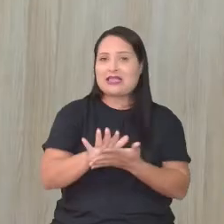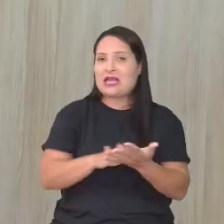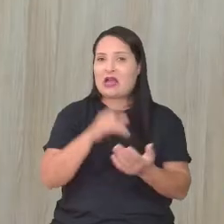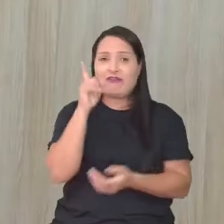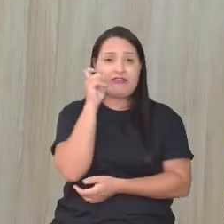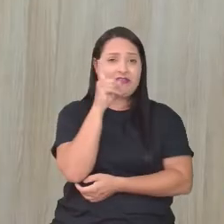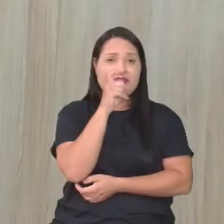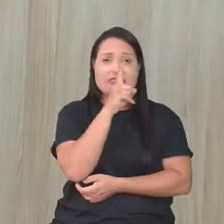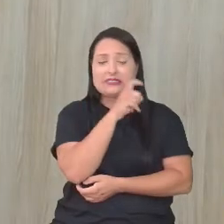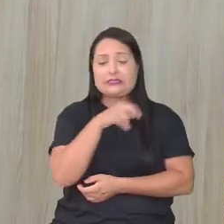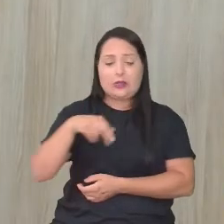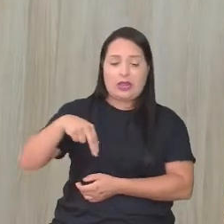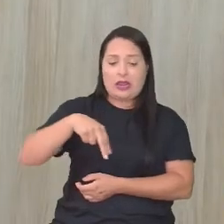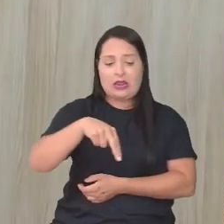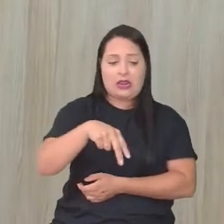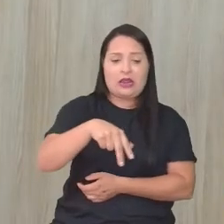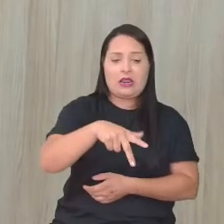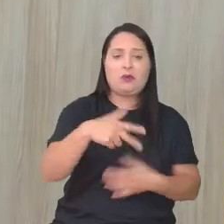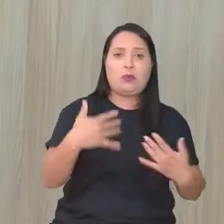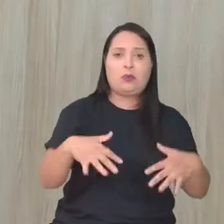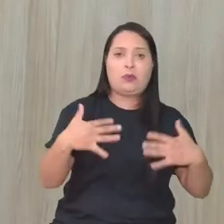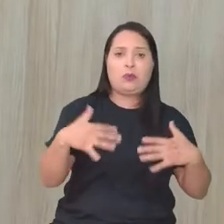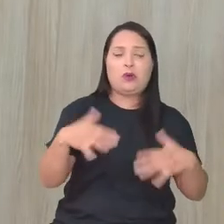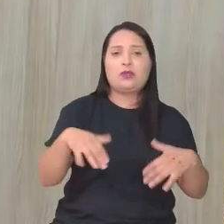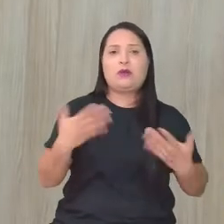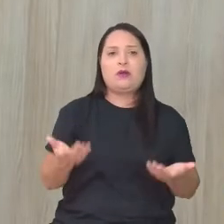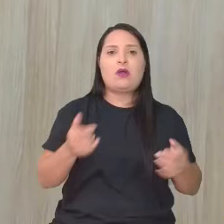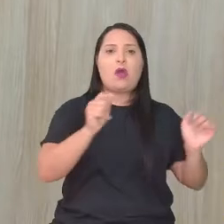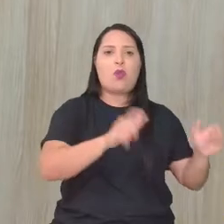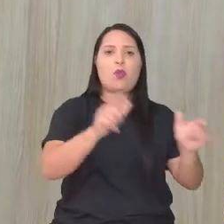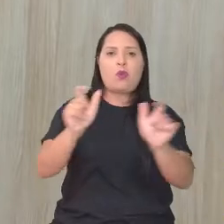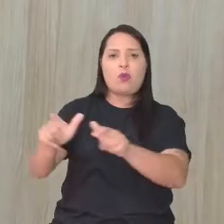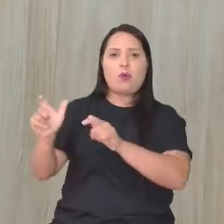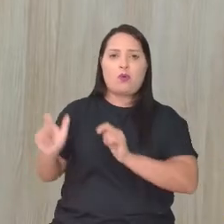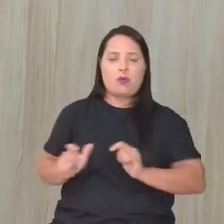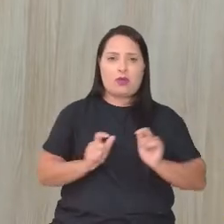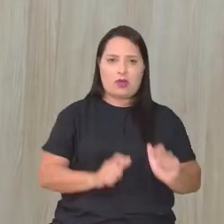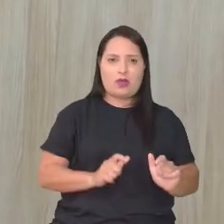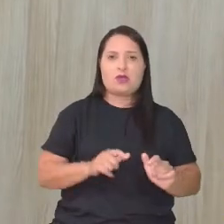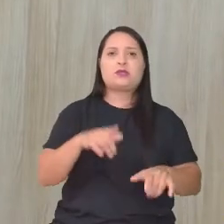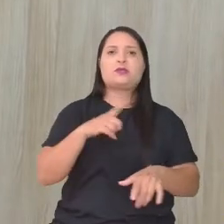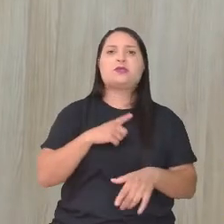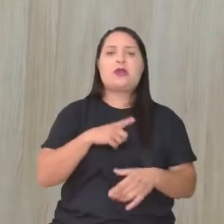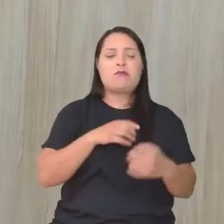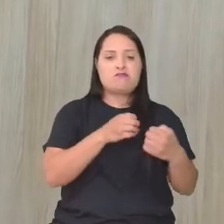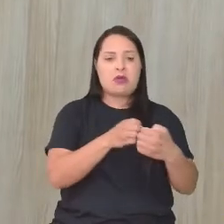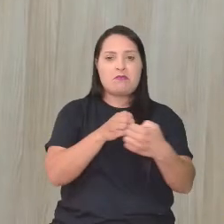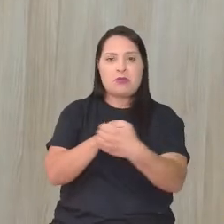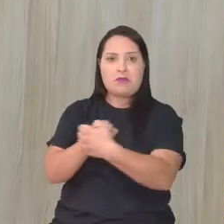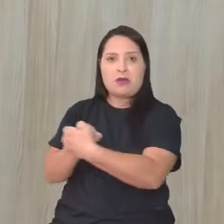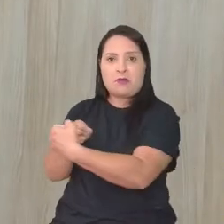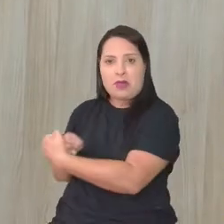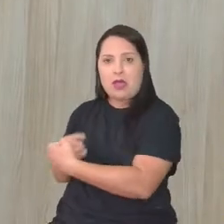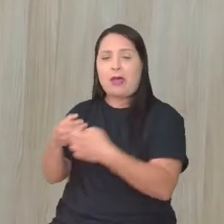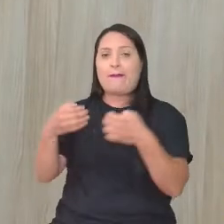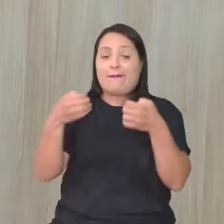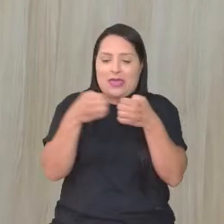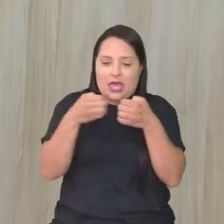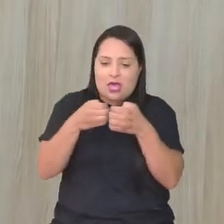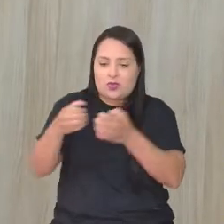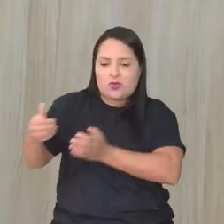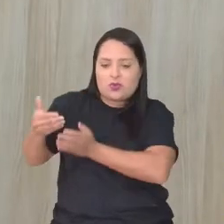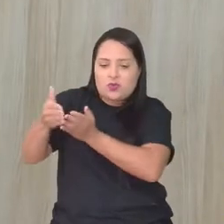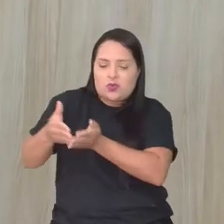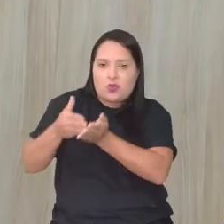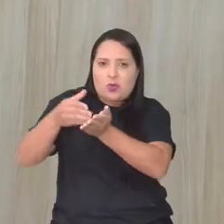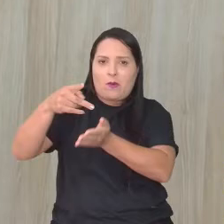né, de caminhar. Então, quanto mais as localidades que ficavam próximo ali, né, da área do porto, onde chegavam